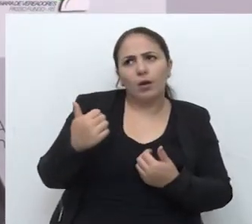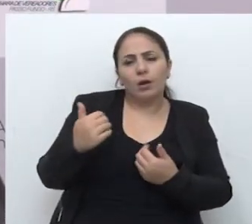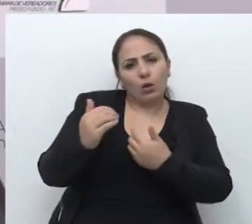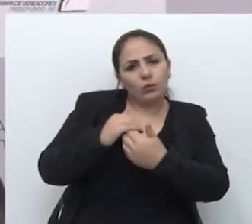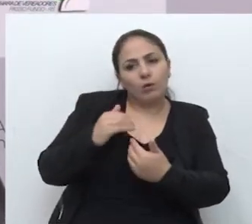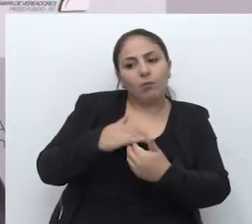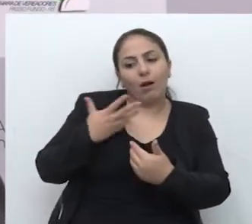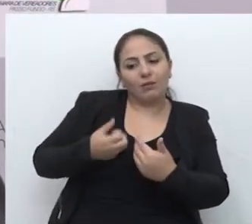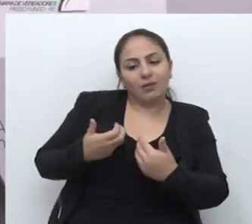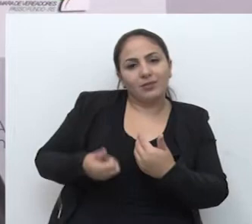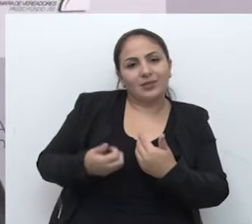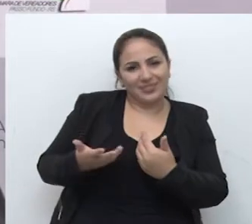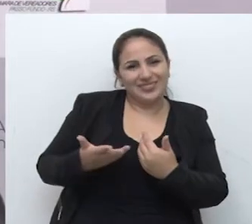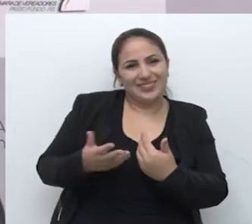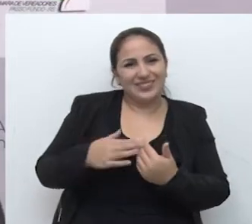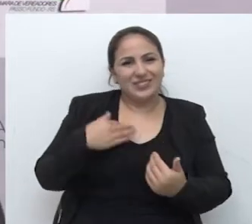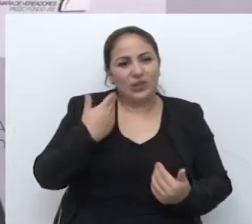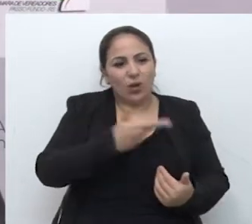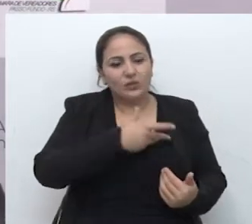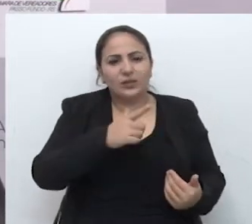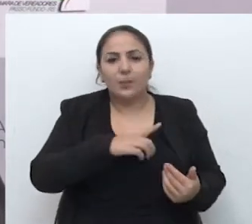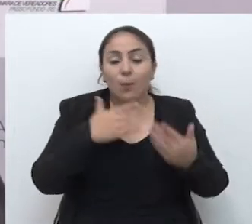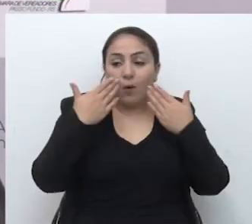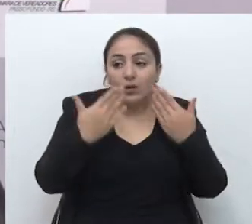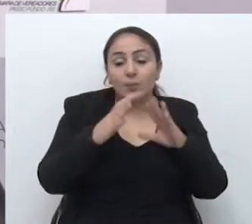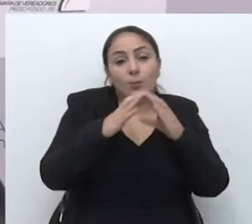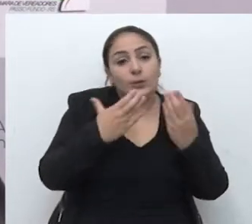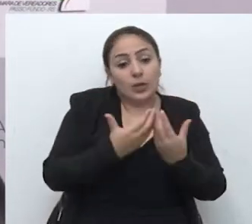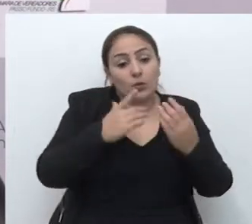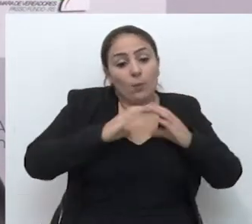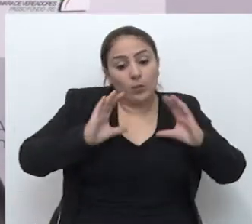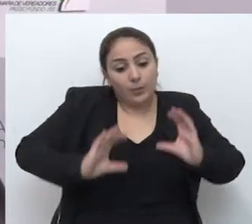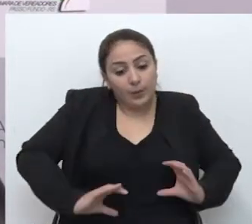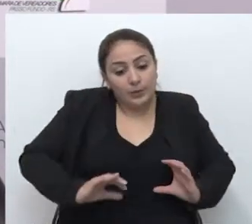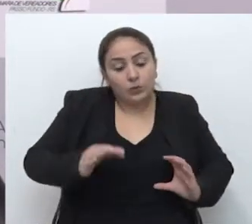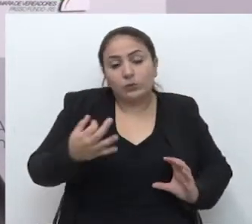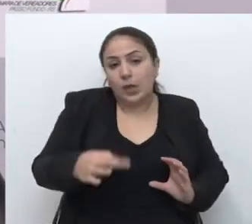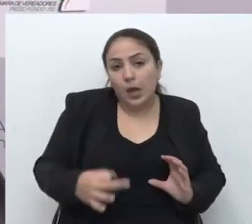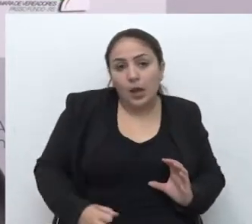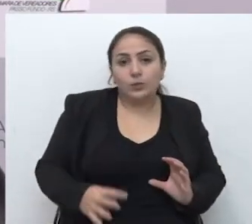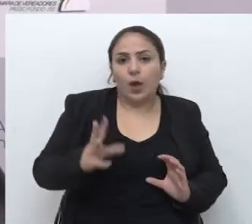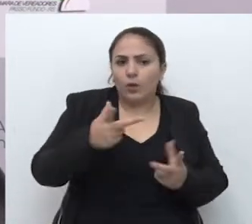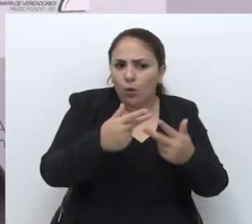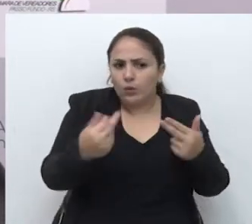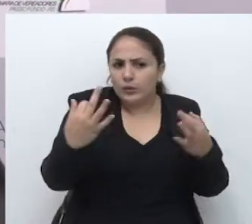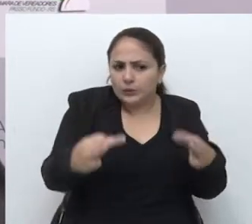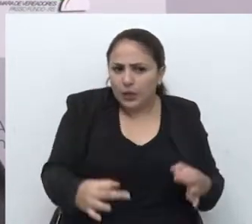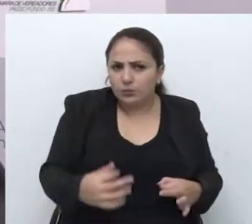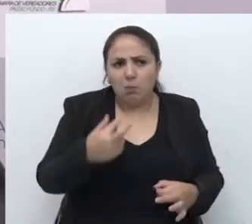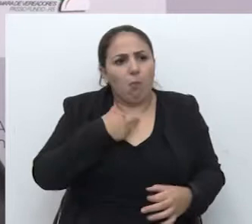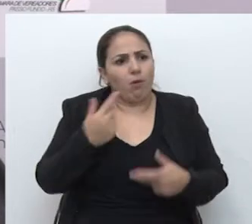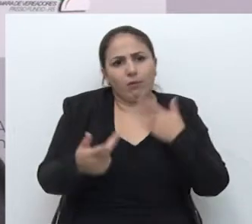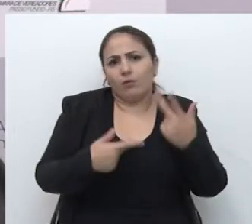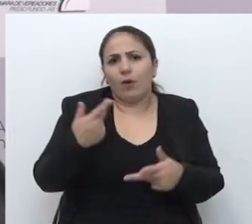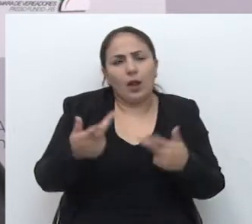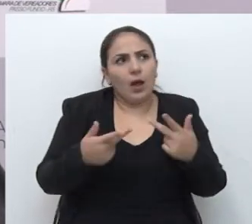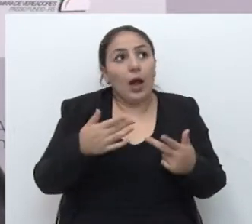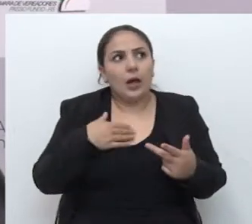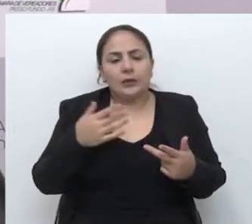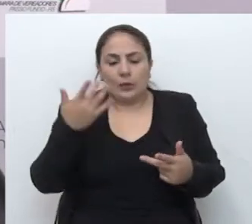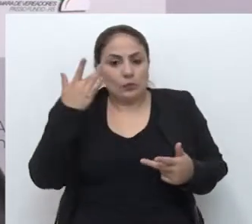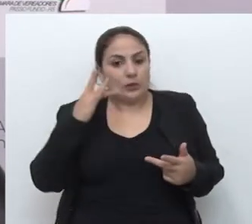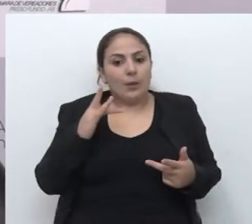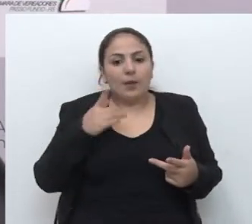eles. Nós temos o espelho da sociedade, da comunidade, nós temos que se comportar direito, nós temos que fazer as coisas certas, não podemos falar aquilo que a gente não